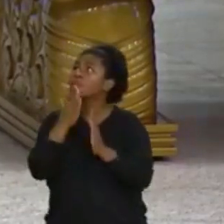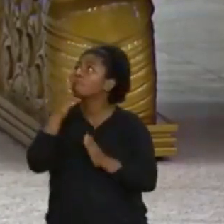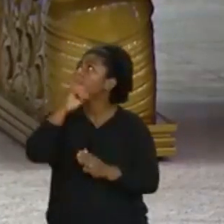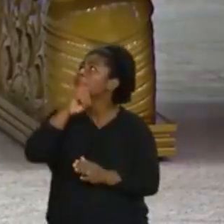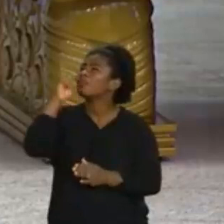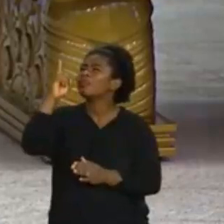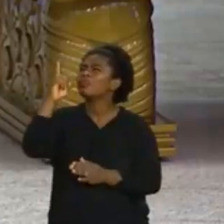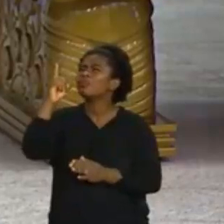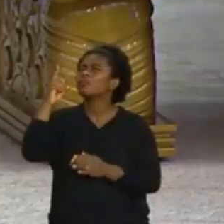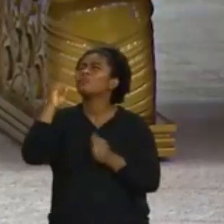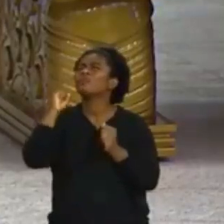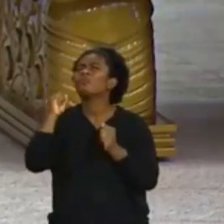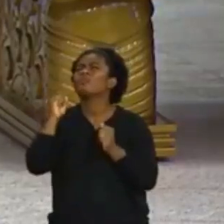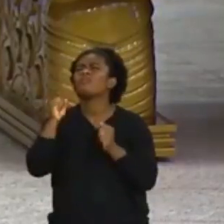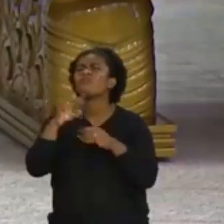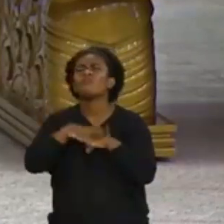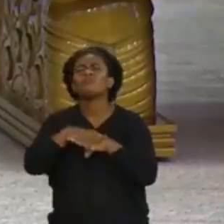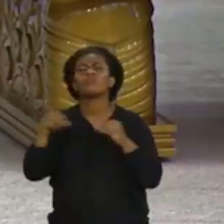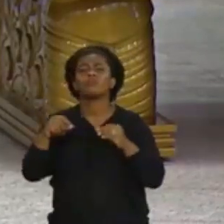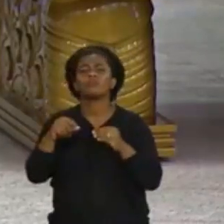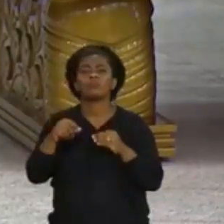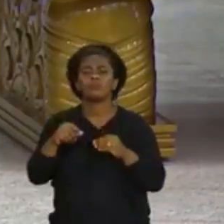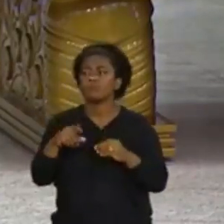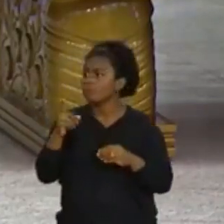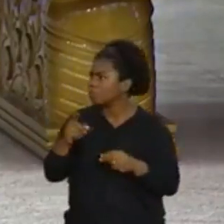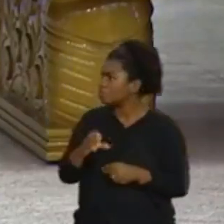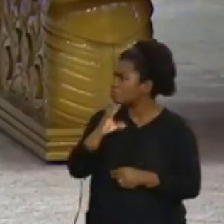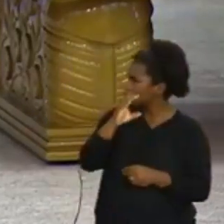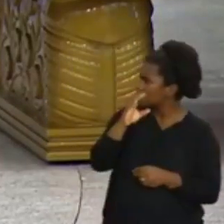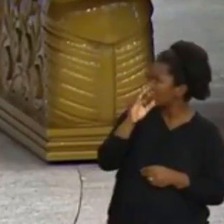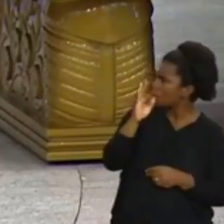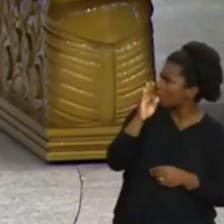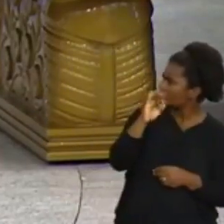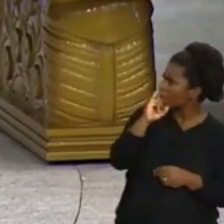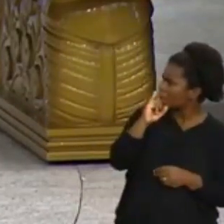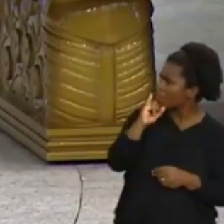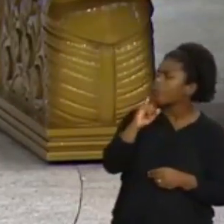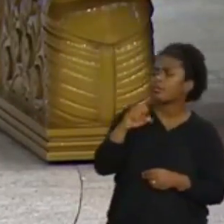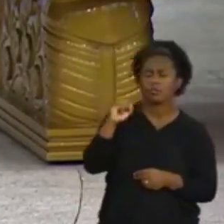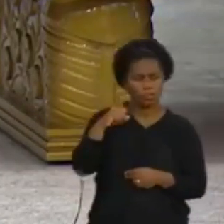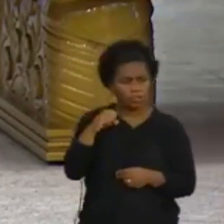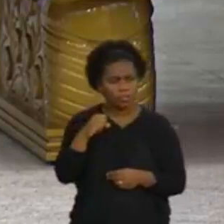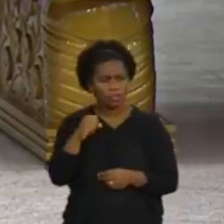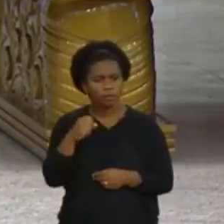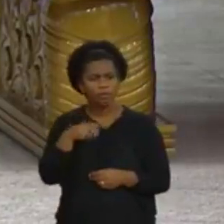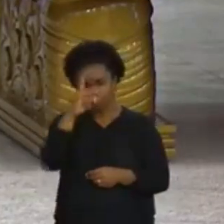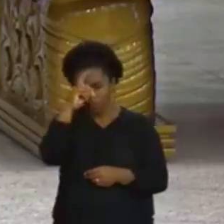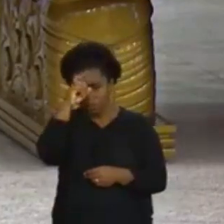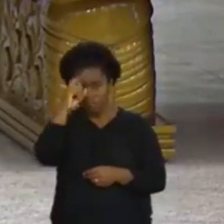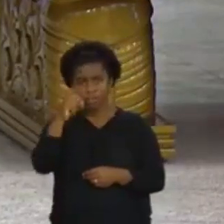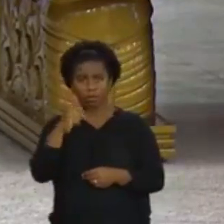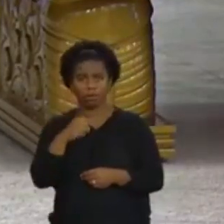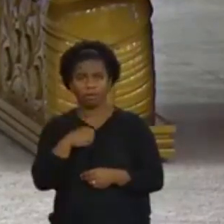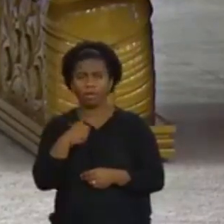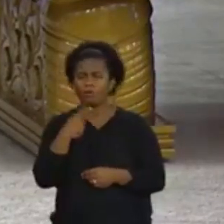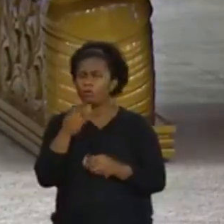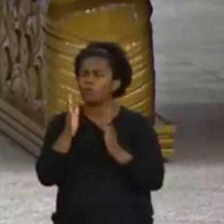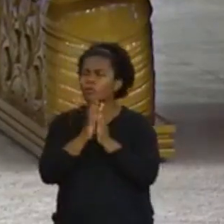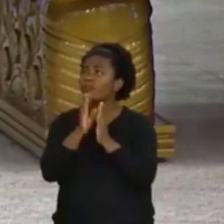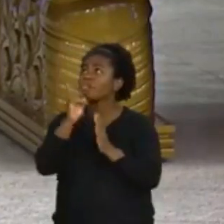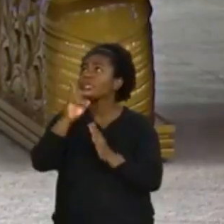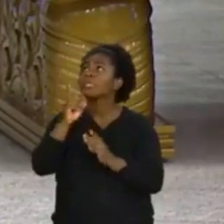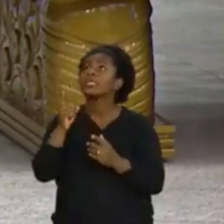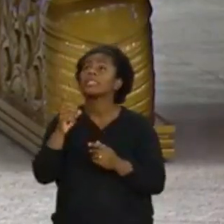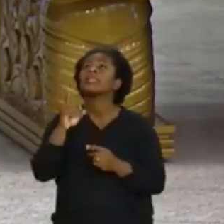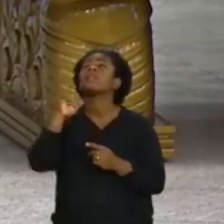CTI? Sim, domingo passado. Aí eu falei: Deus, me cura, porque próximo domingo eu vou ver o culto lá.